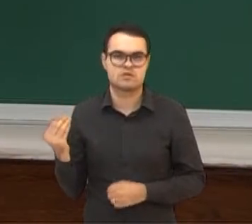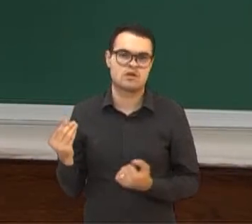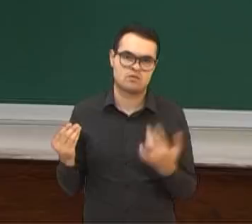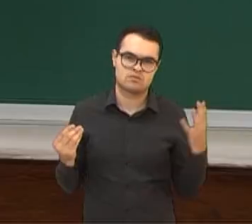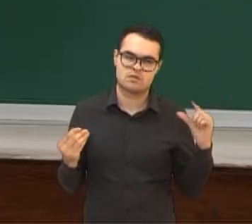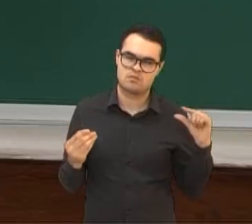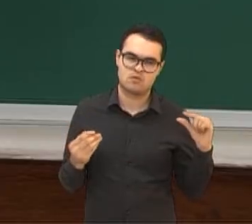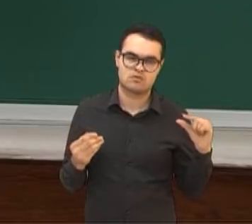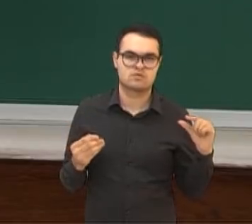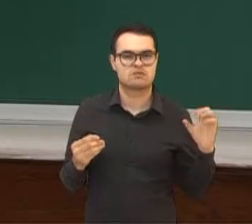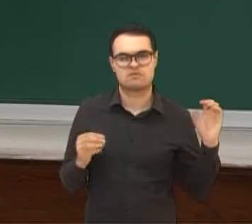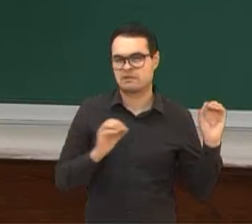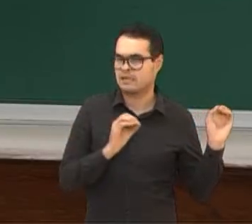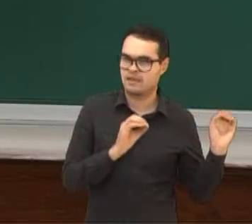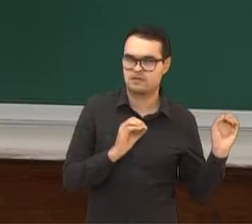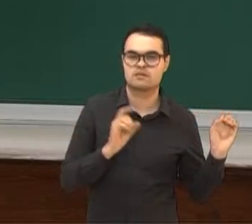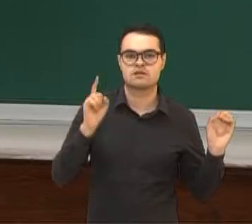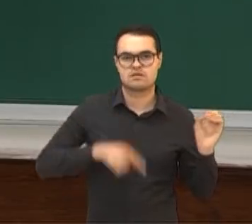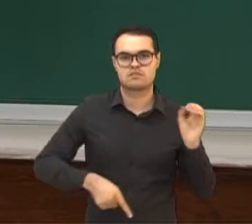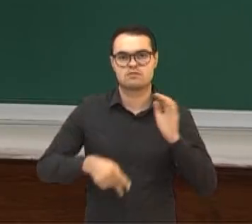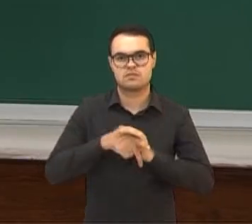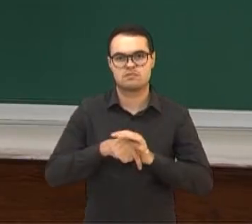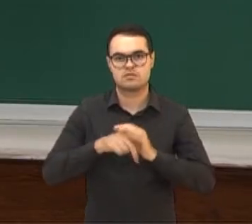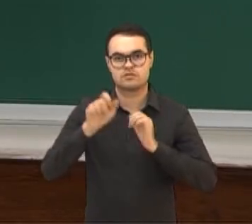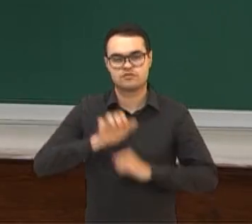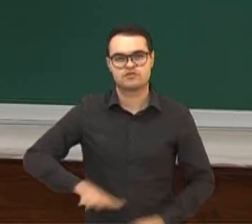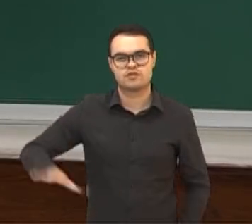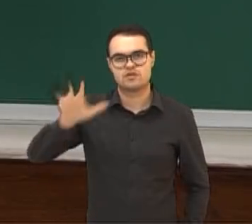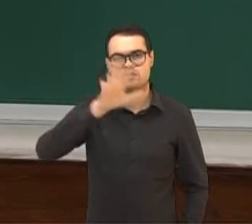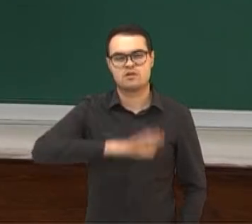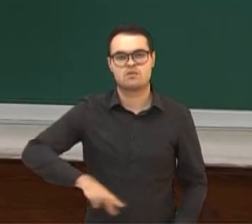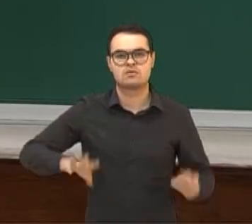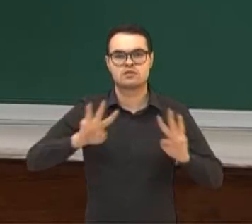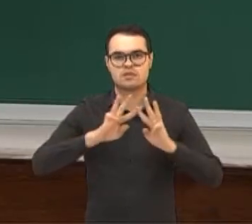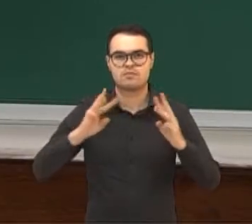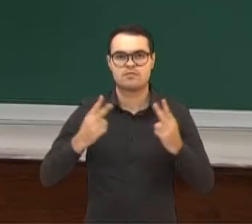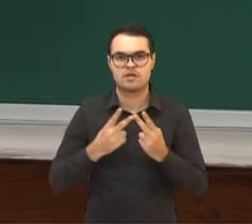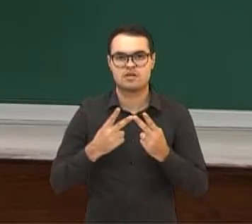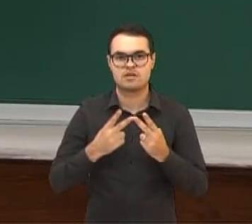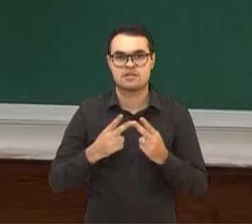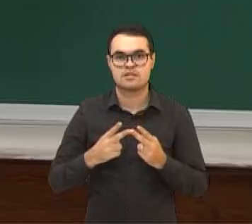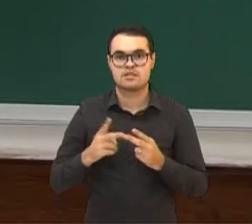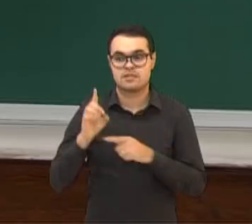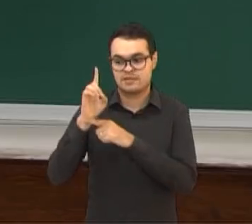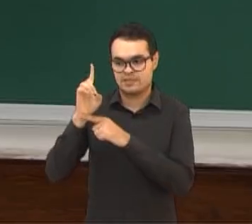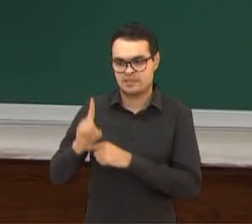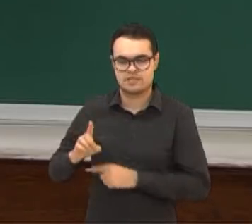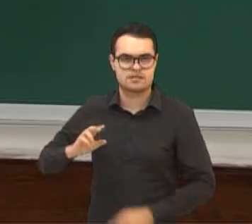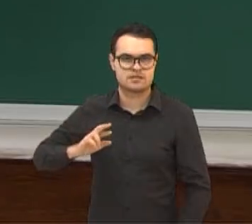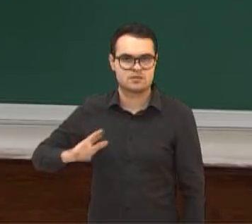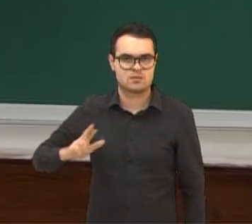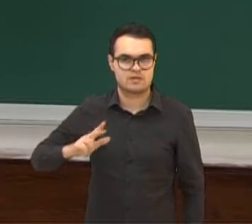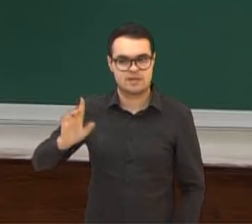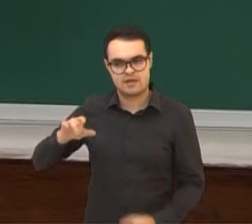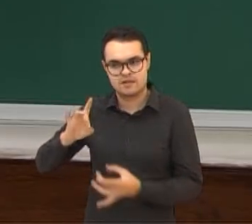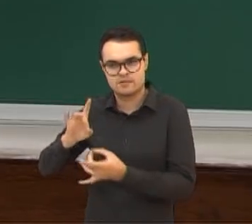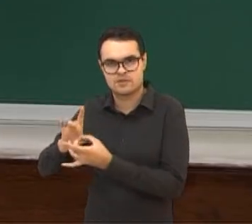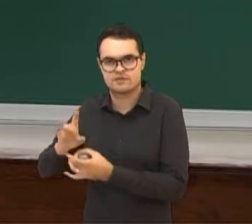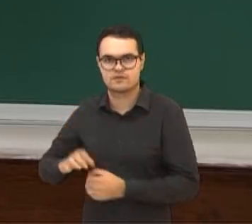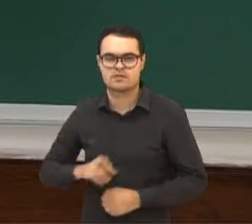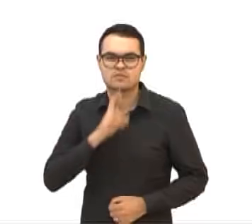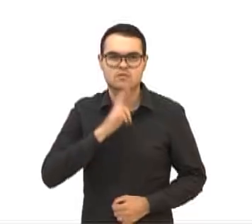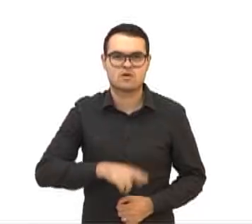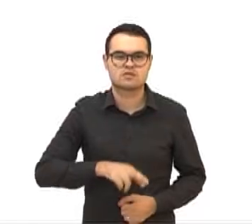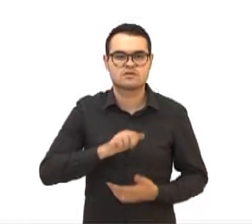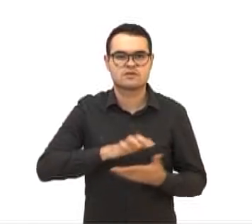têm nenhuma e são propriedades aí gerais da matéria, exceto a densidade, que é uma propriedade específica. A resposta